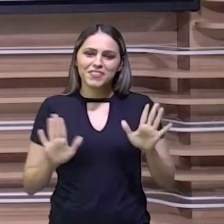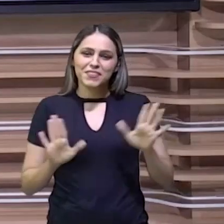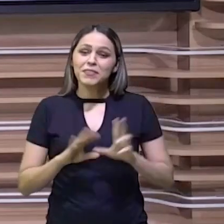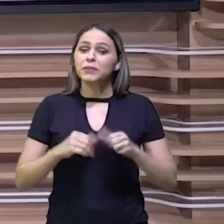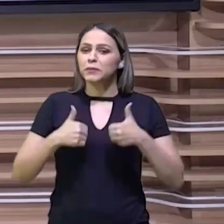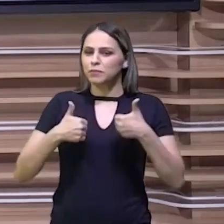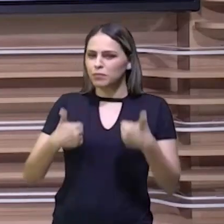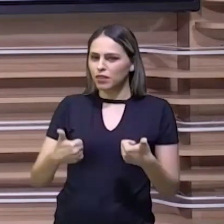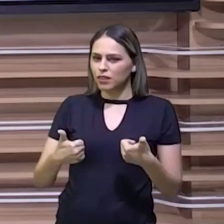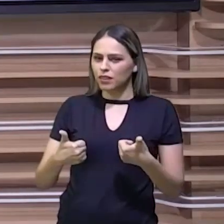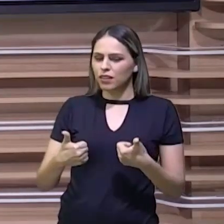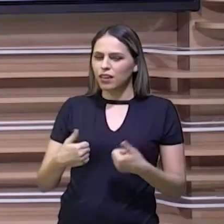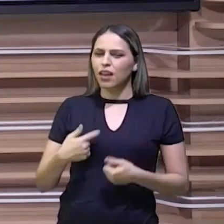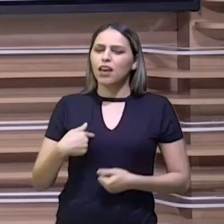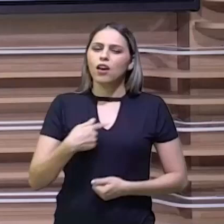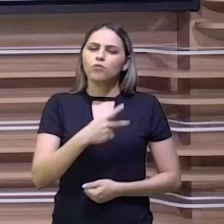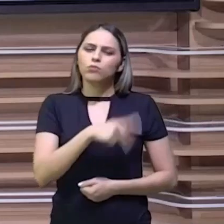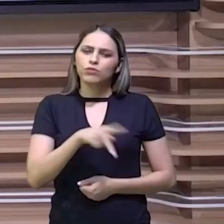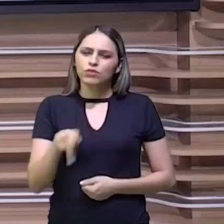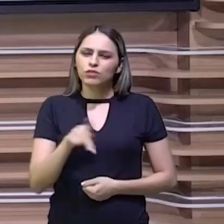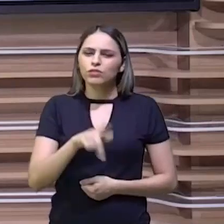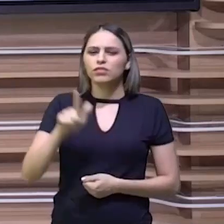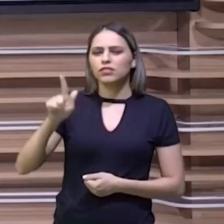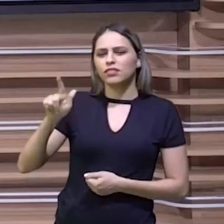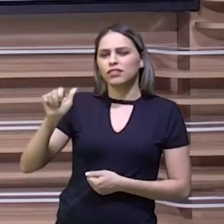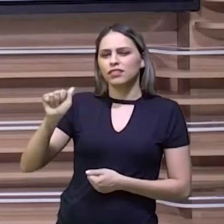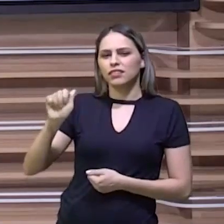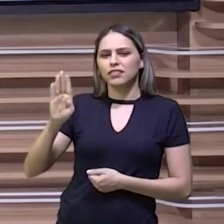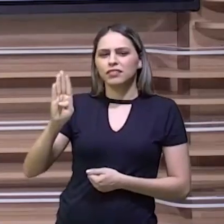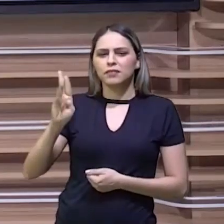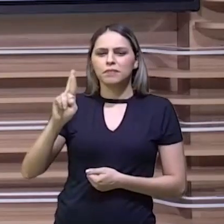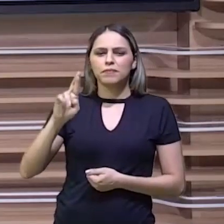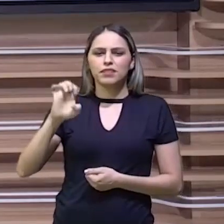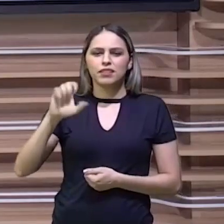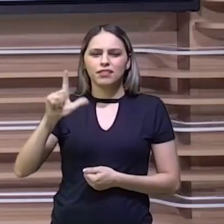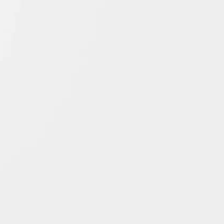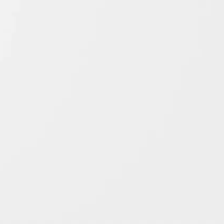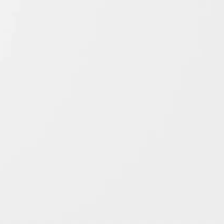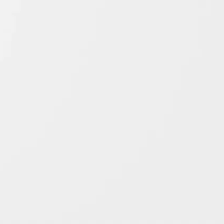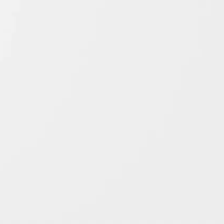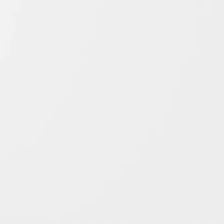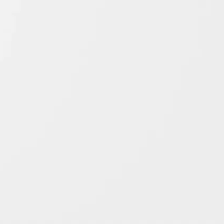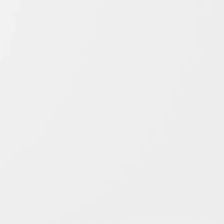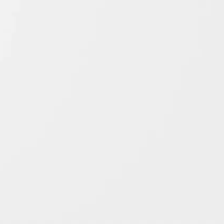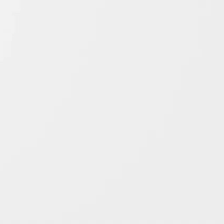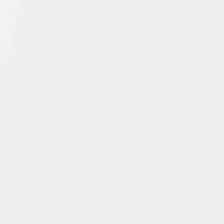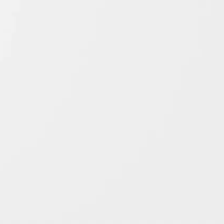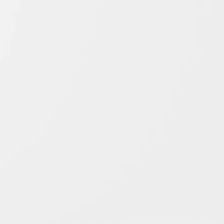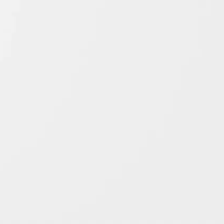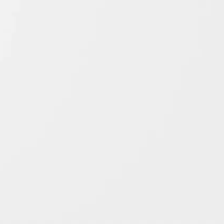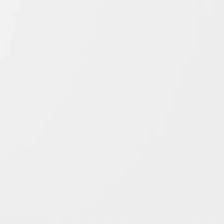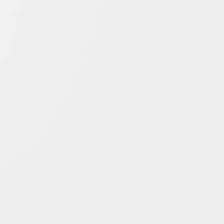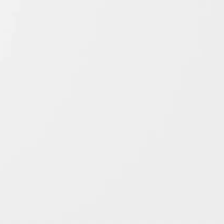tudo bem? Meu nome é a professora Gabriela, sou professora do segundo ano de língua portuguesa.